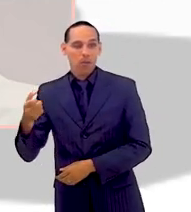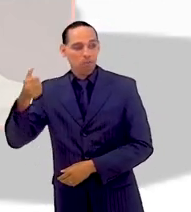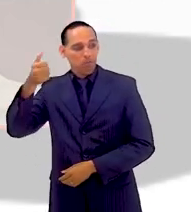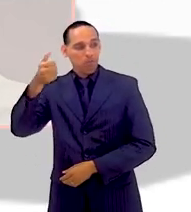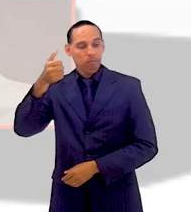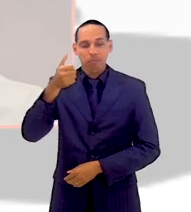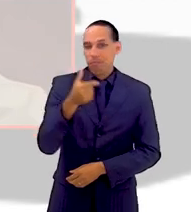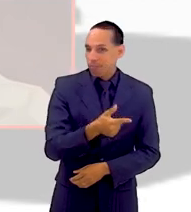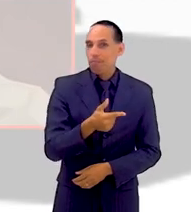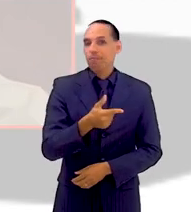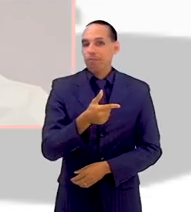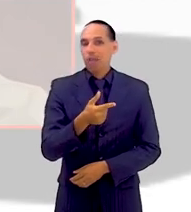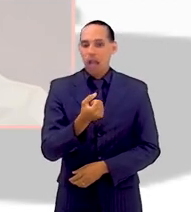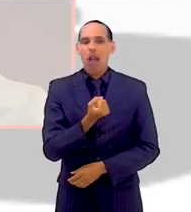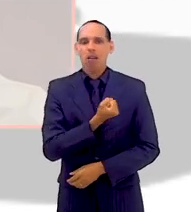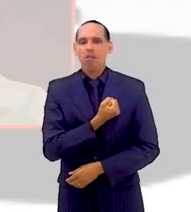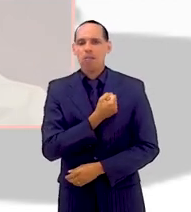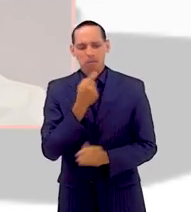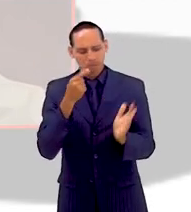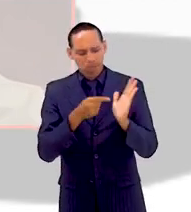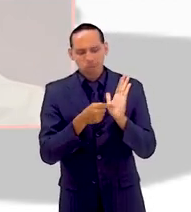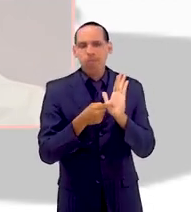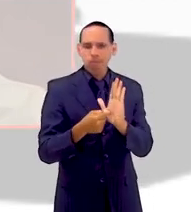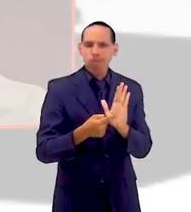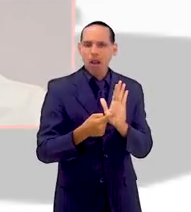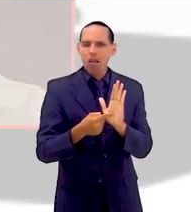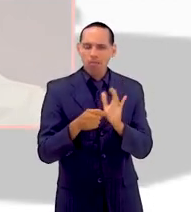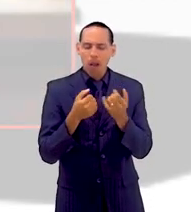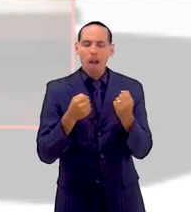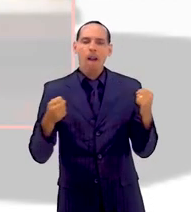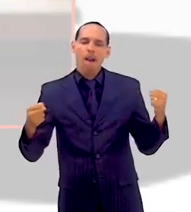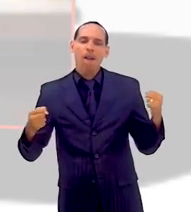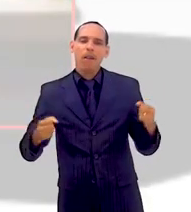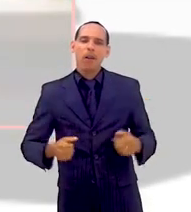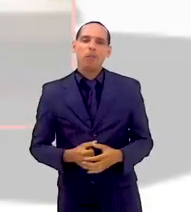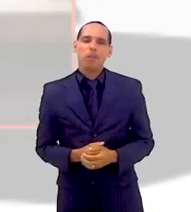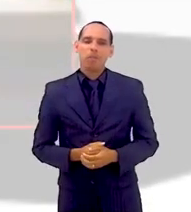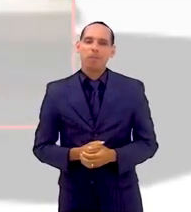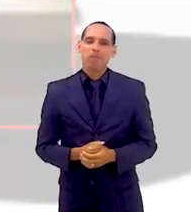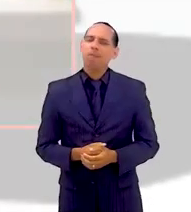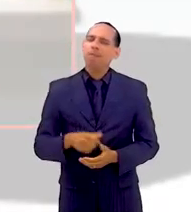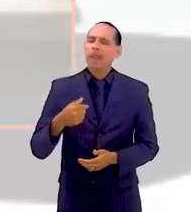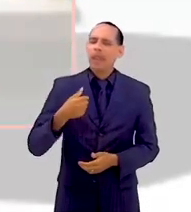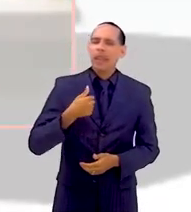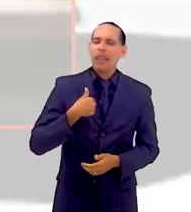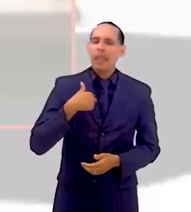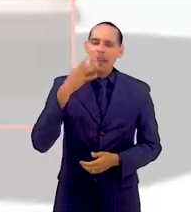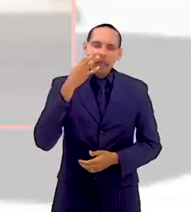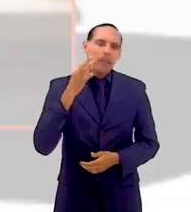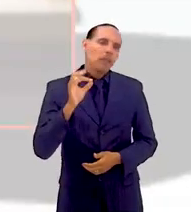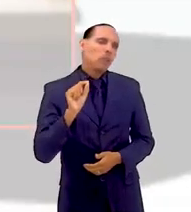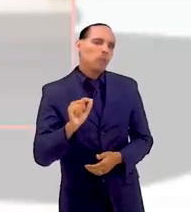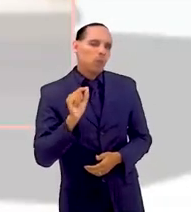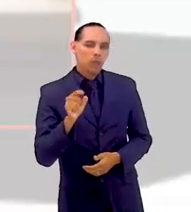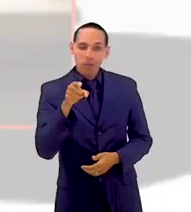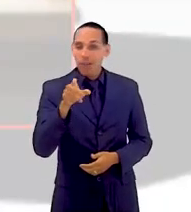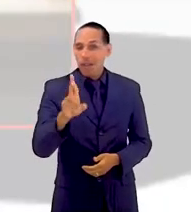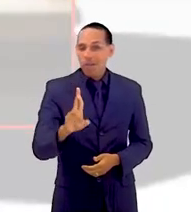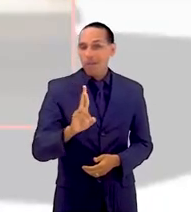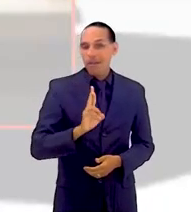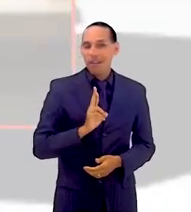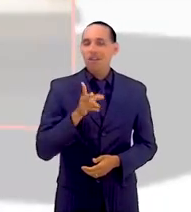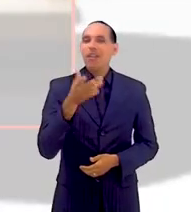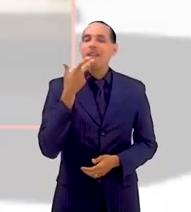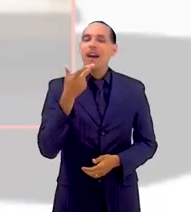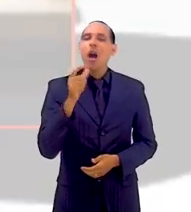bastante expressivos do crescimento do turismo do Rio de Janeiro. Alexandre, me chamou muita atenção na sua resposta